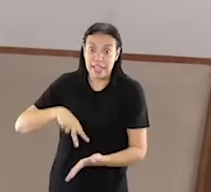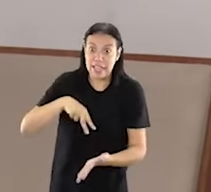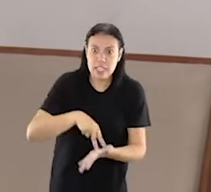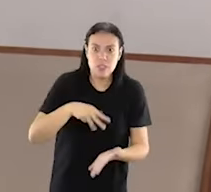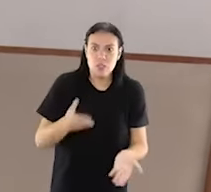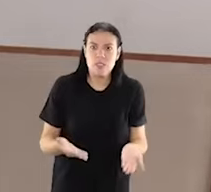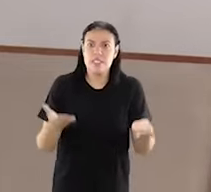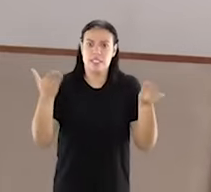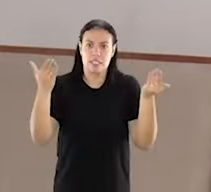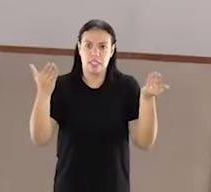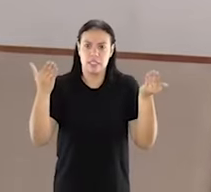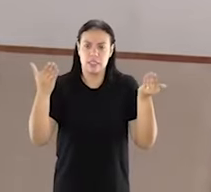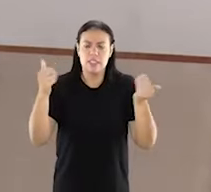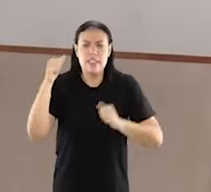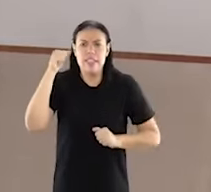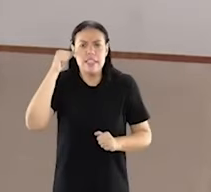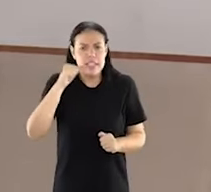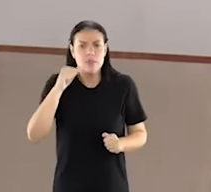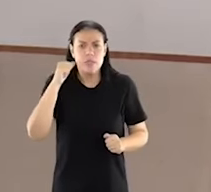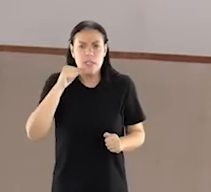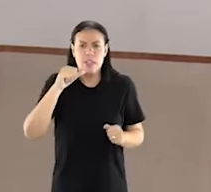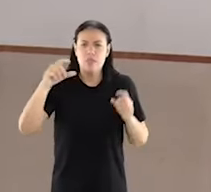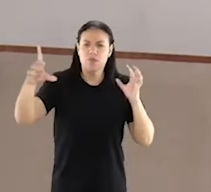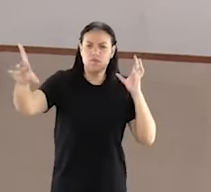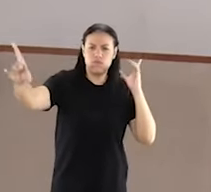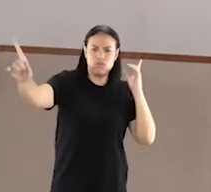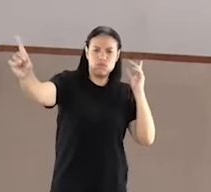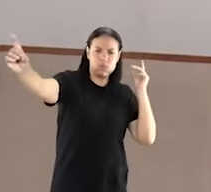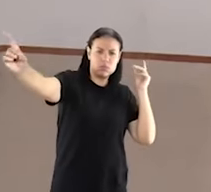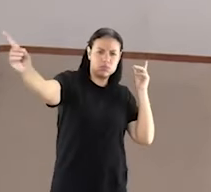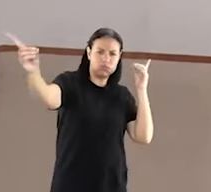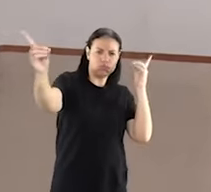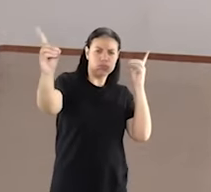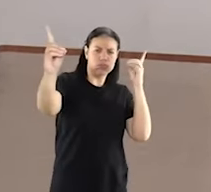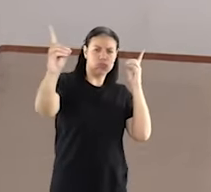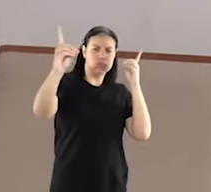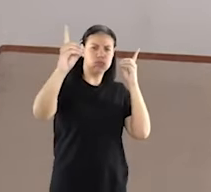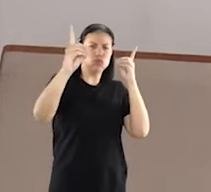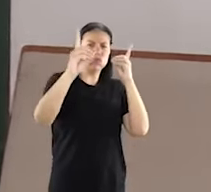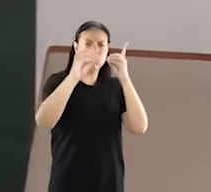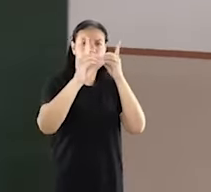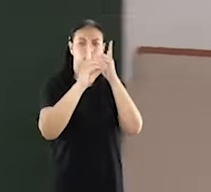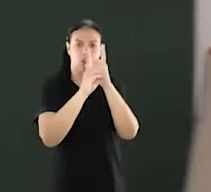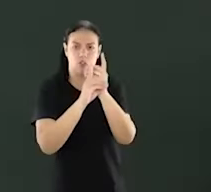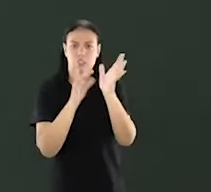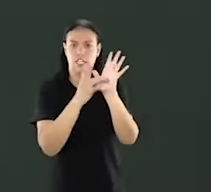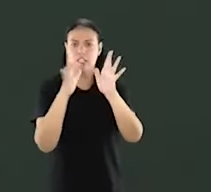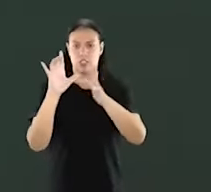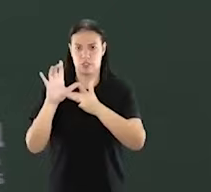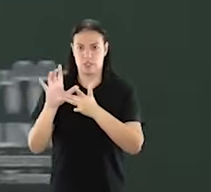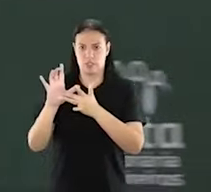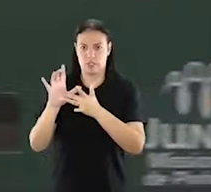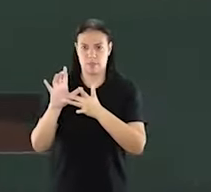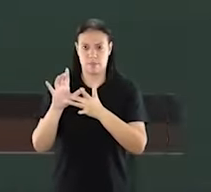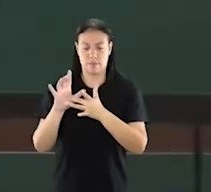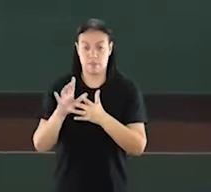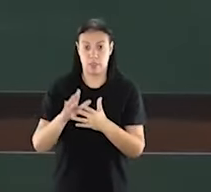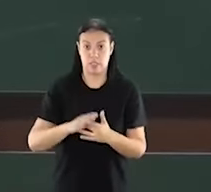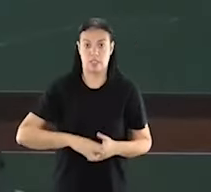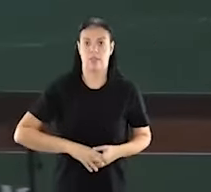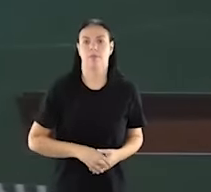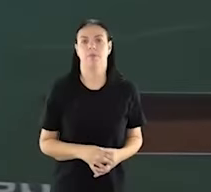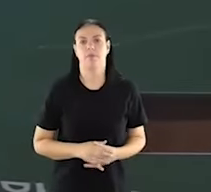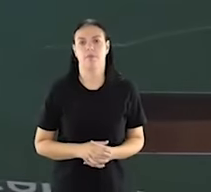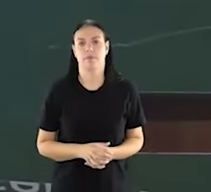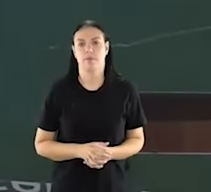Da Galileia a Jerusalém, tomando em conta onde Jesus morava, que era